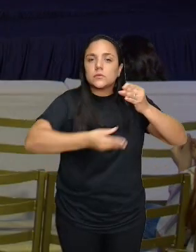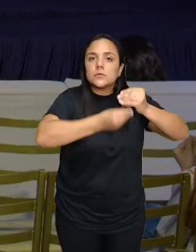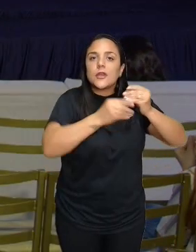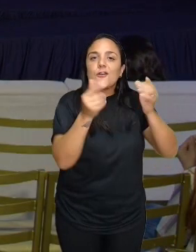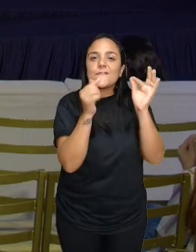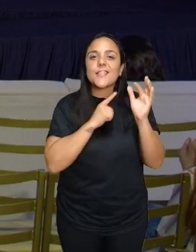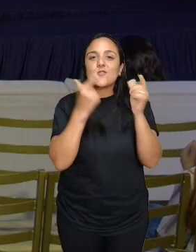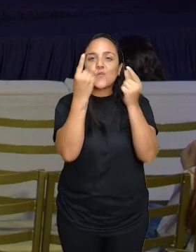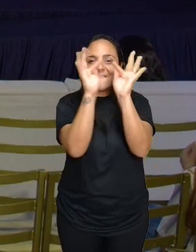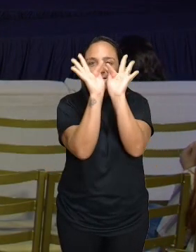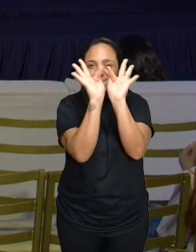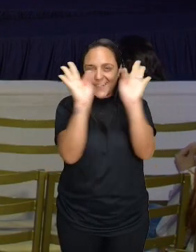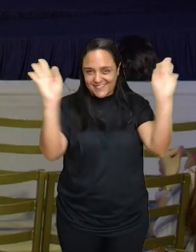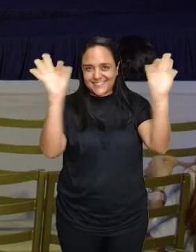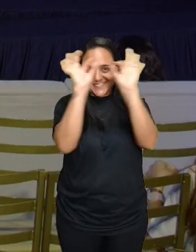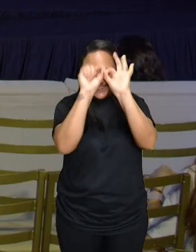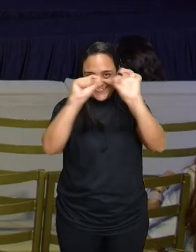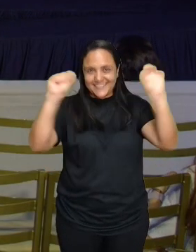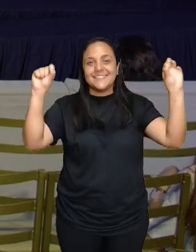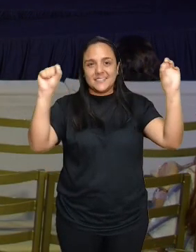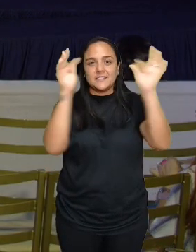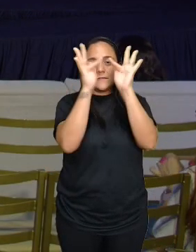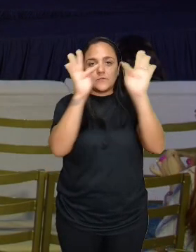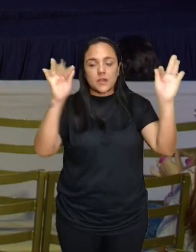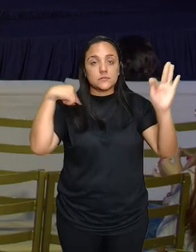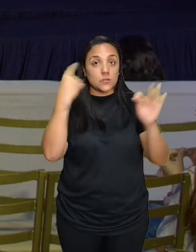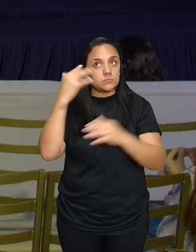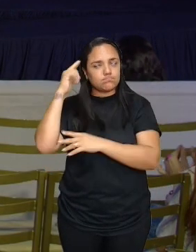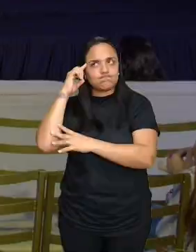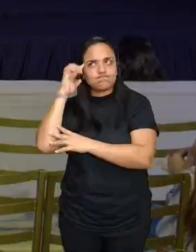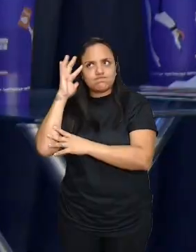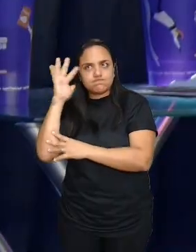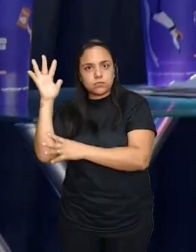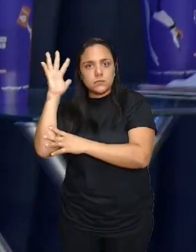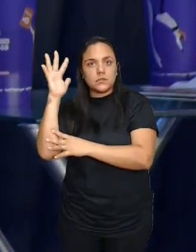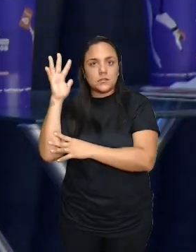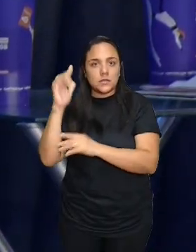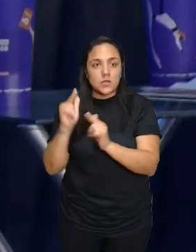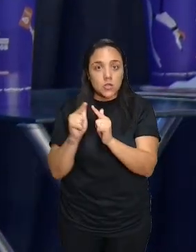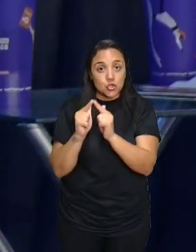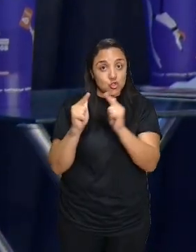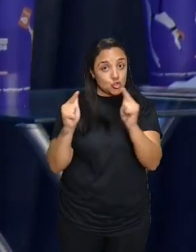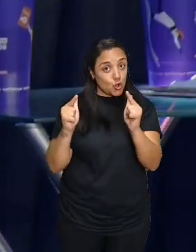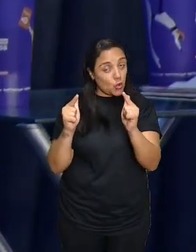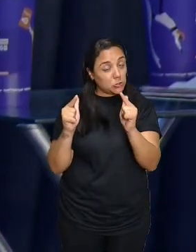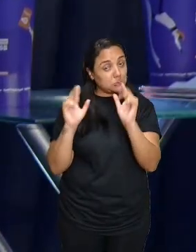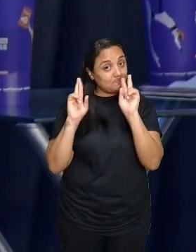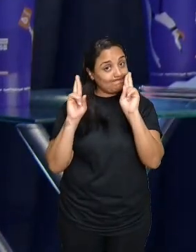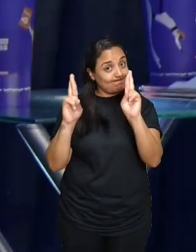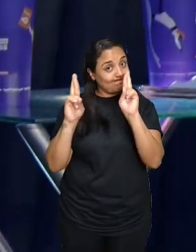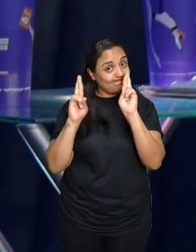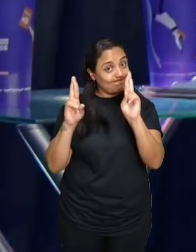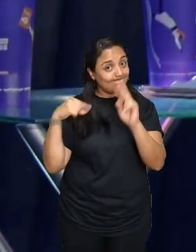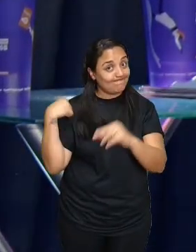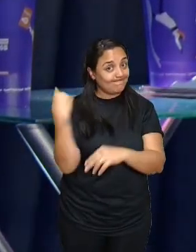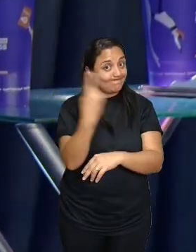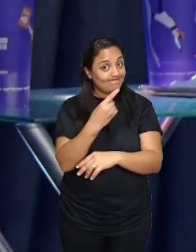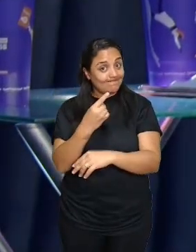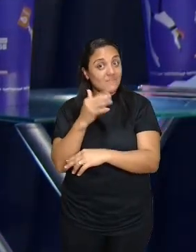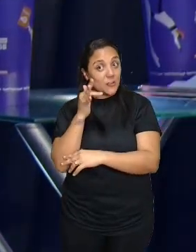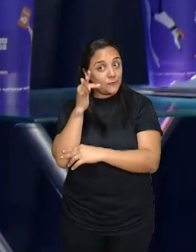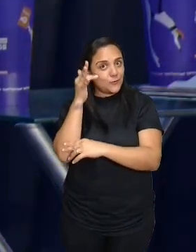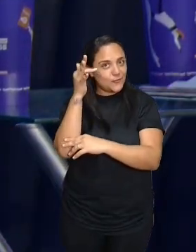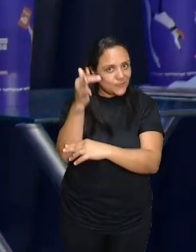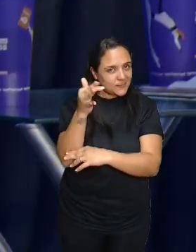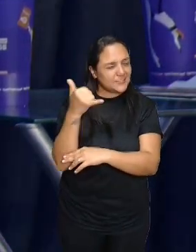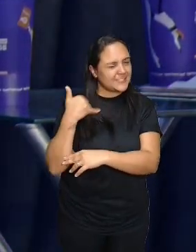usa muito, que eu acho importante a gente refletir. Por sorte, todos nós, ou todos, chegarão até os 50 anos, ou